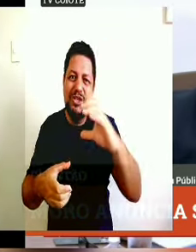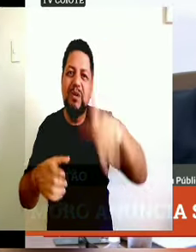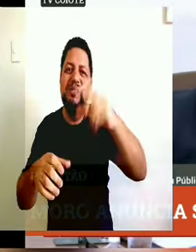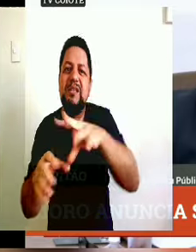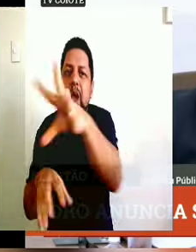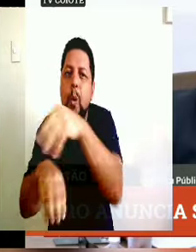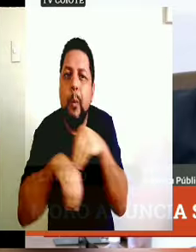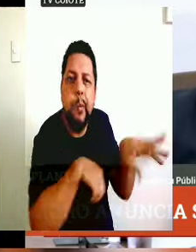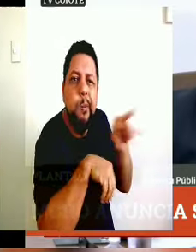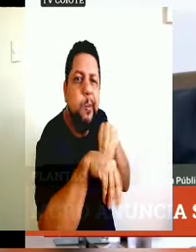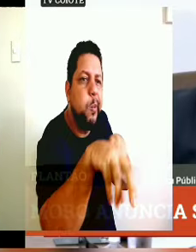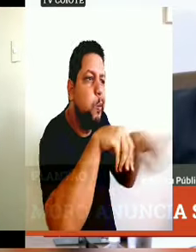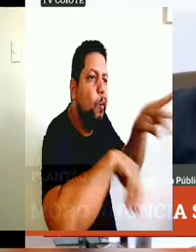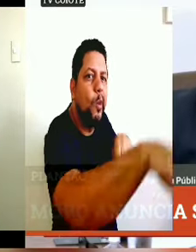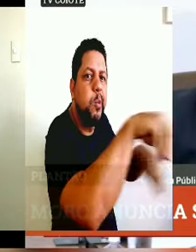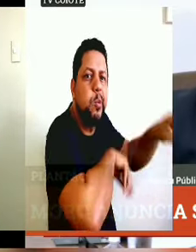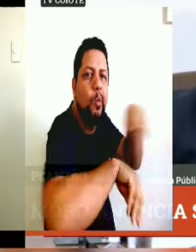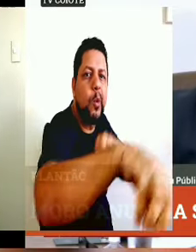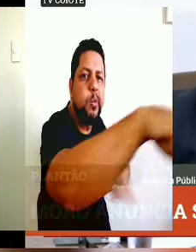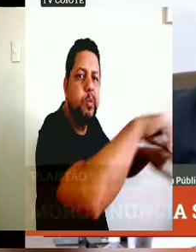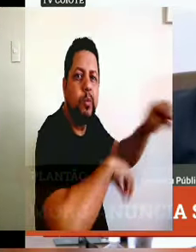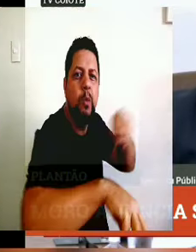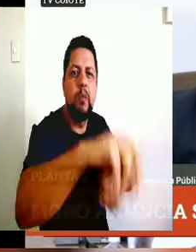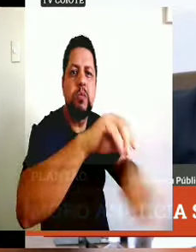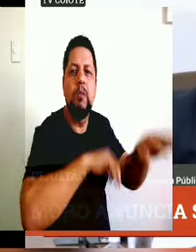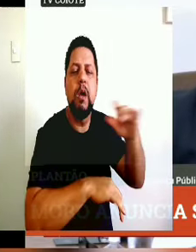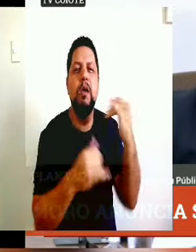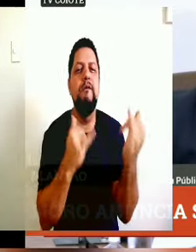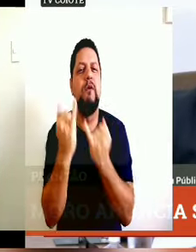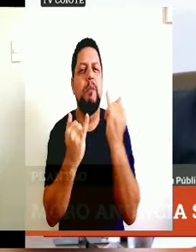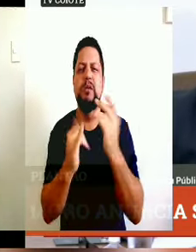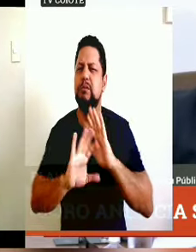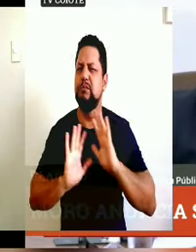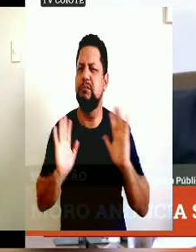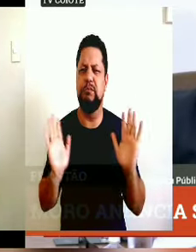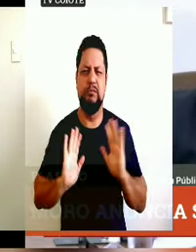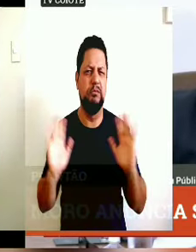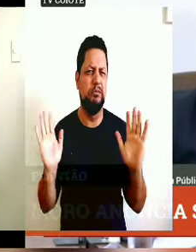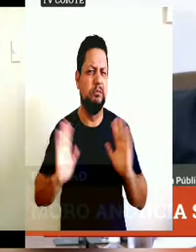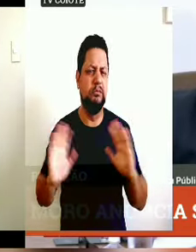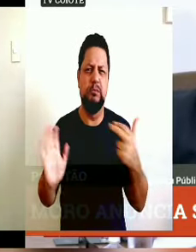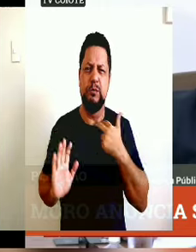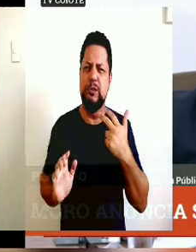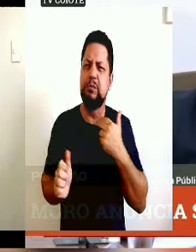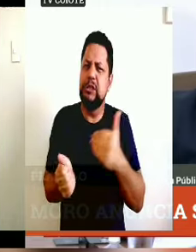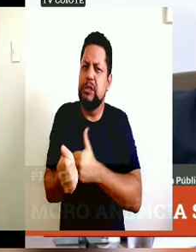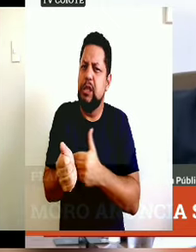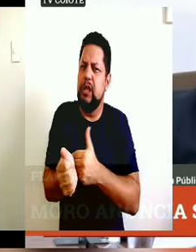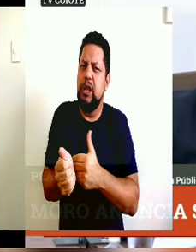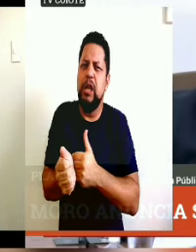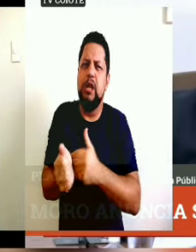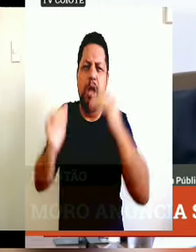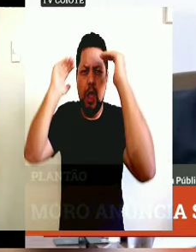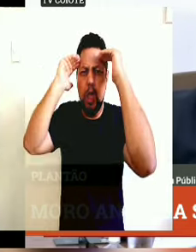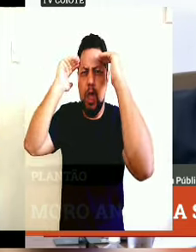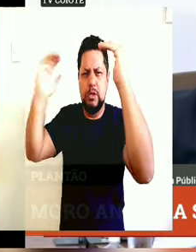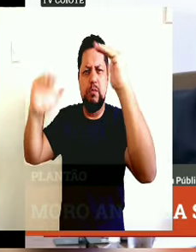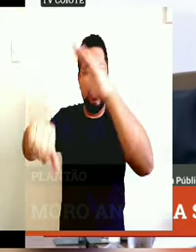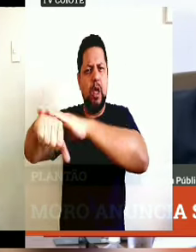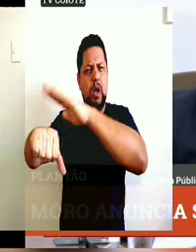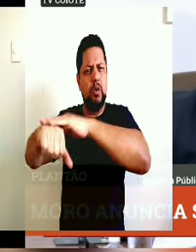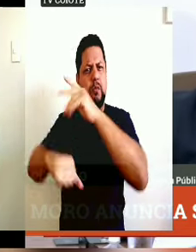as investigações em andamento. Então, a autonomia da Polícia Federal, como um respeito aí à